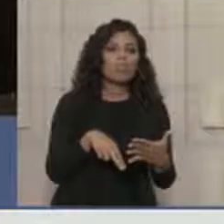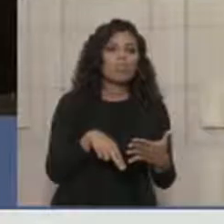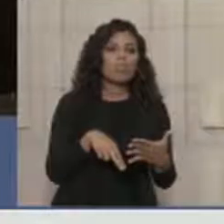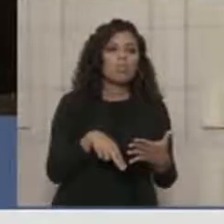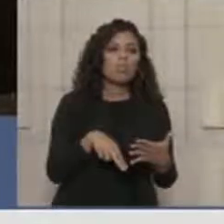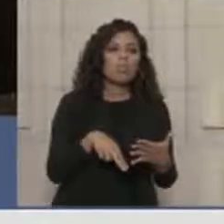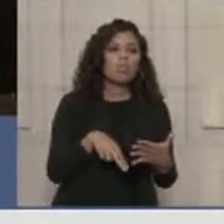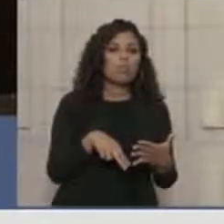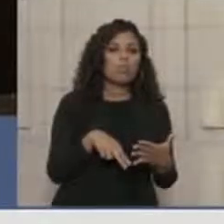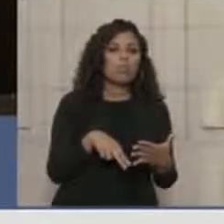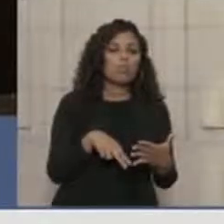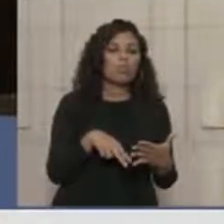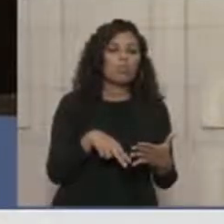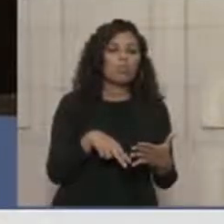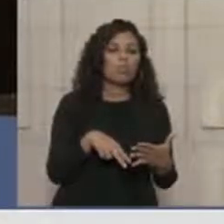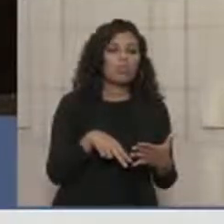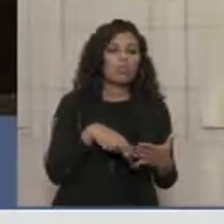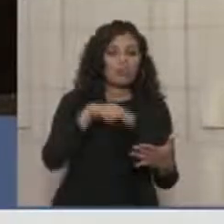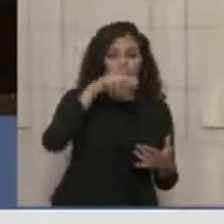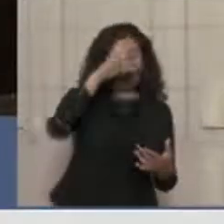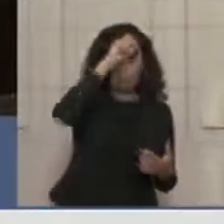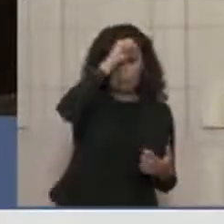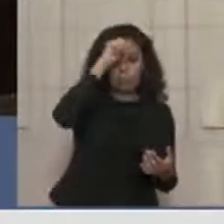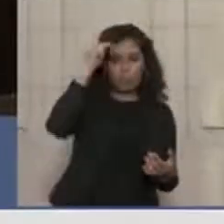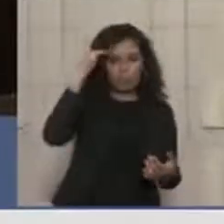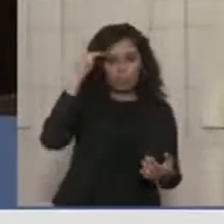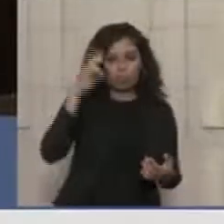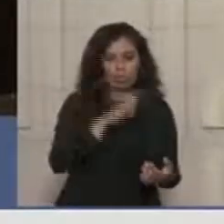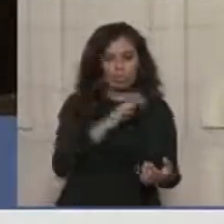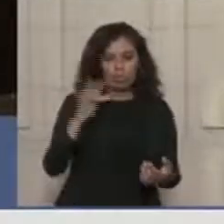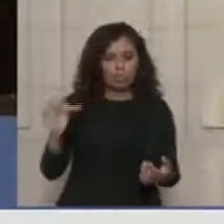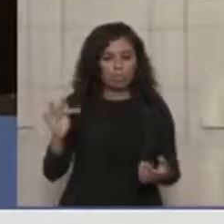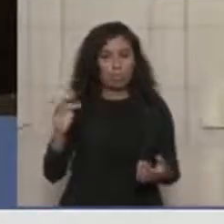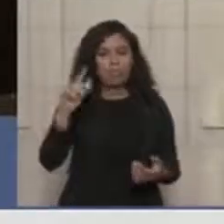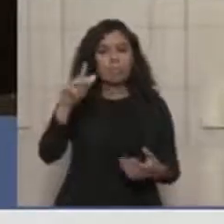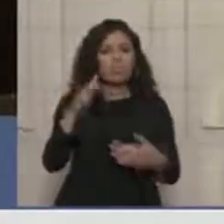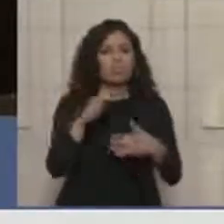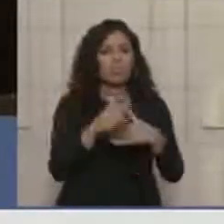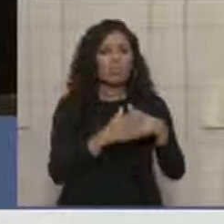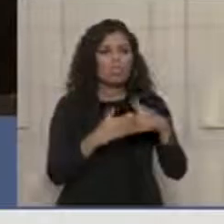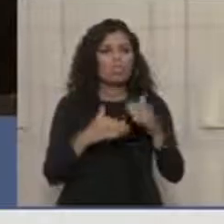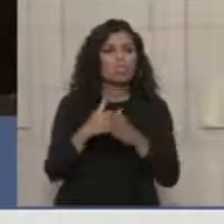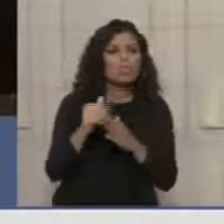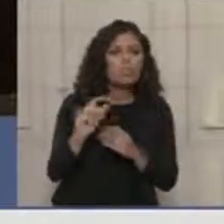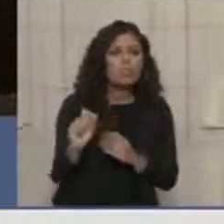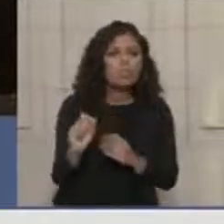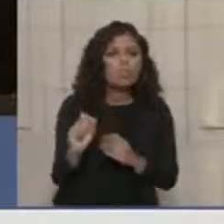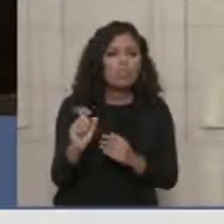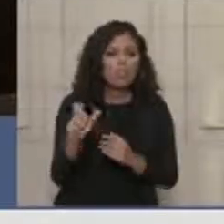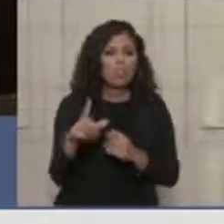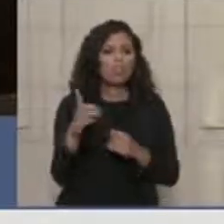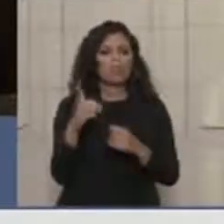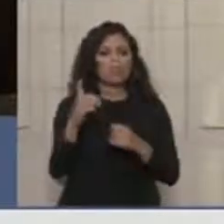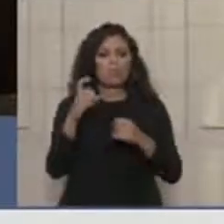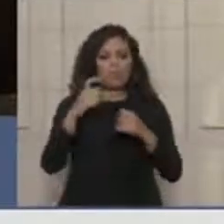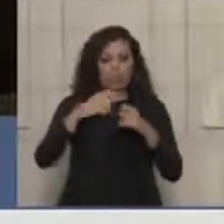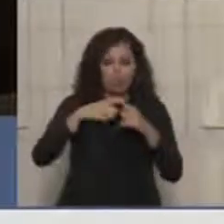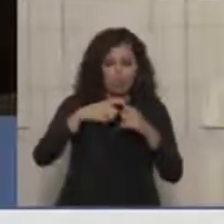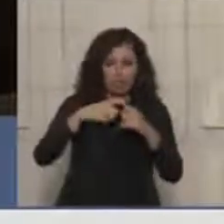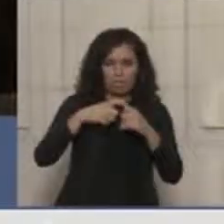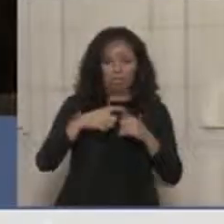A profissão do excelentíssimo senhor prefeito de Cabo Frio, qual é a profissão dele? Ele é médico, Rodrigo, ele é médico. Obrigado, senhor